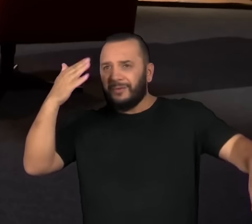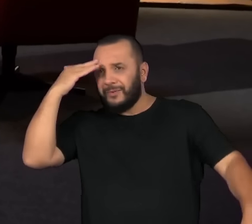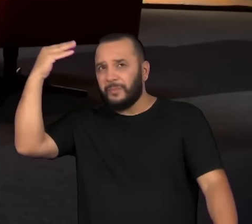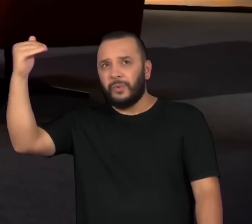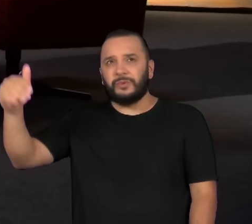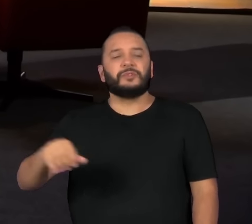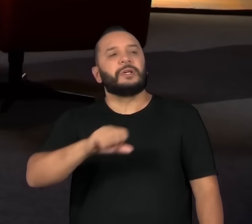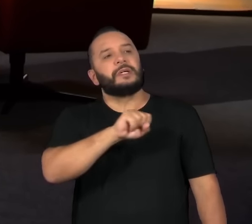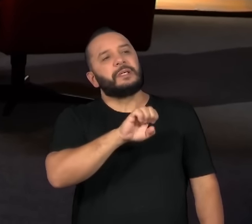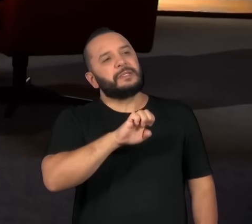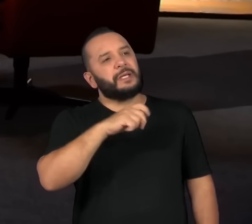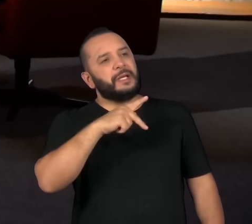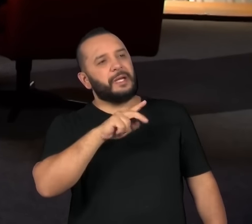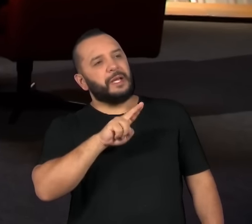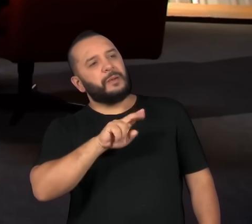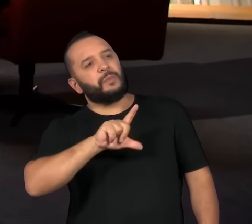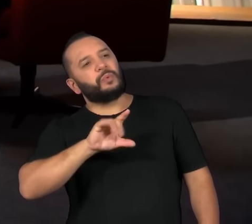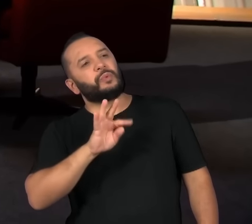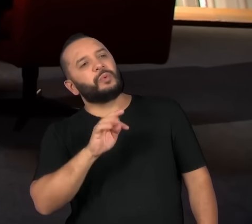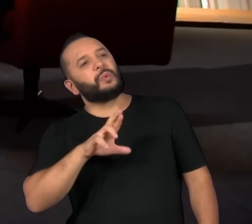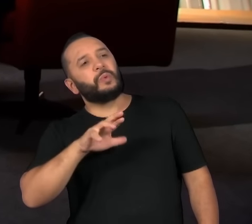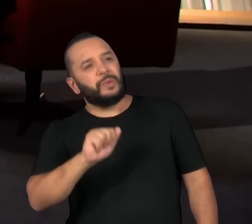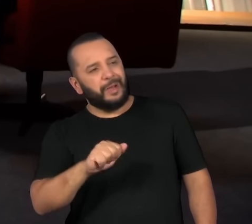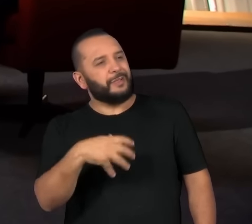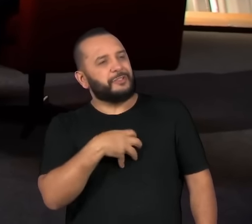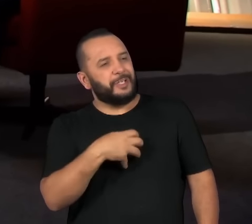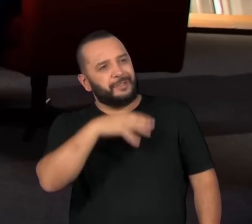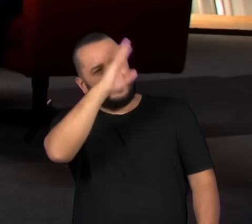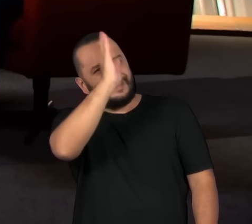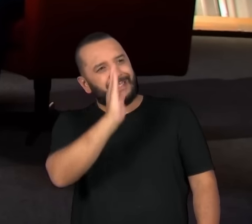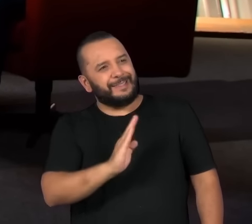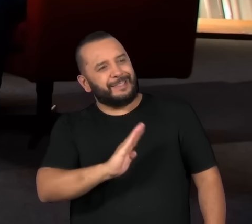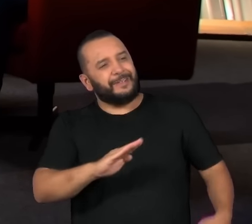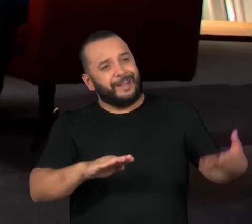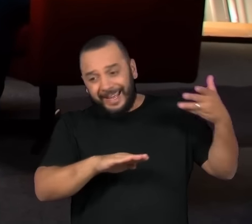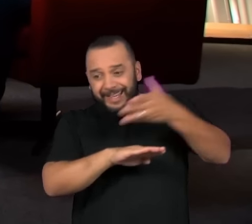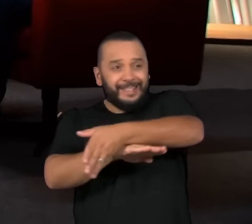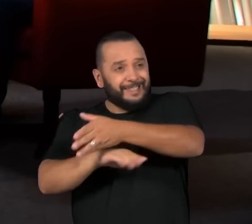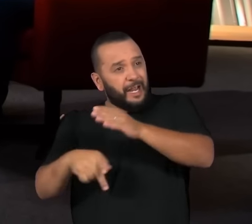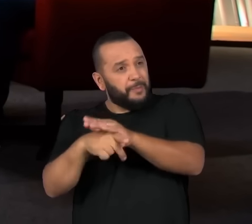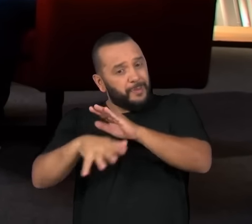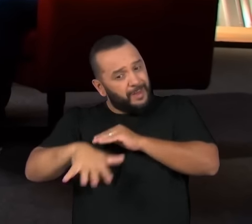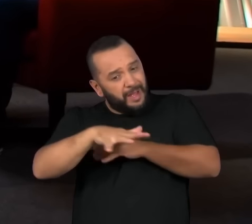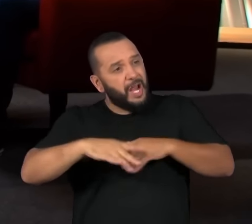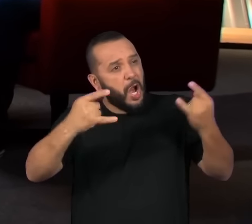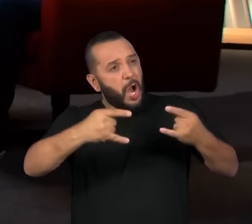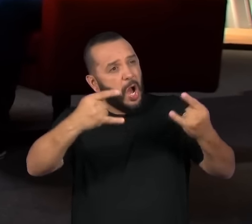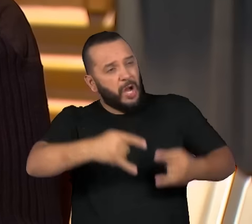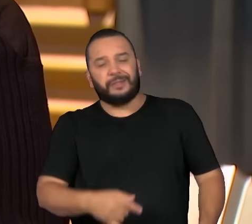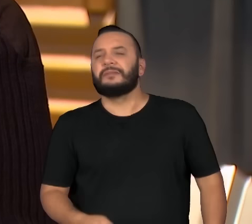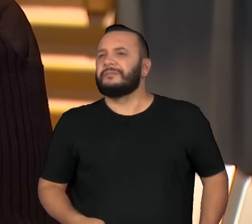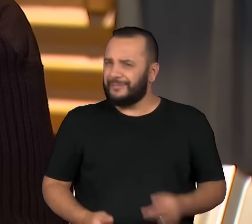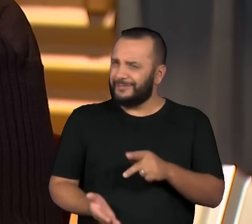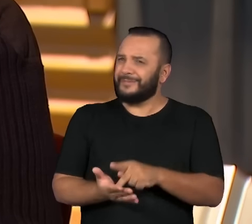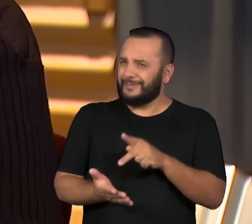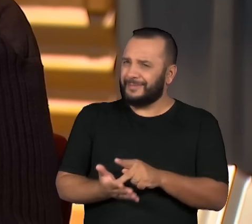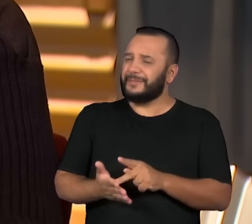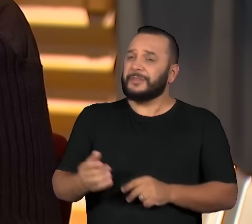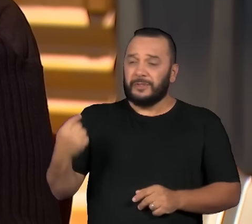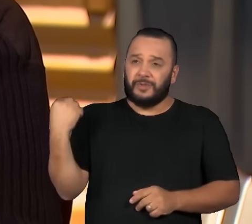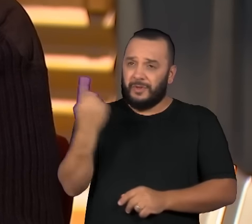é encontrar um jeito brasileiro de entrar nessa... Qual é esse jeito? E isso foi quando a gente saiu do